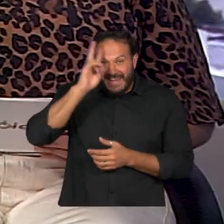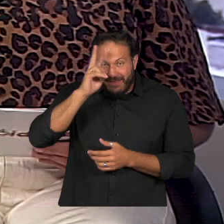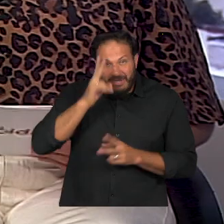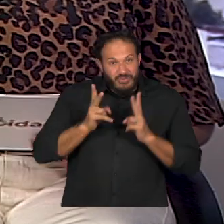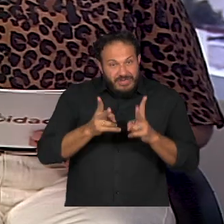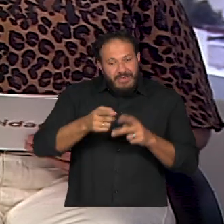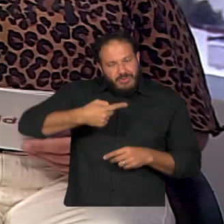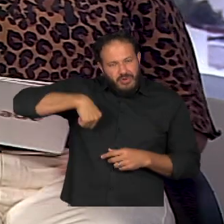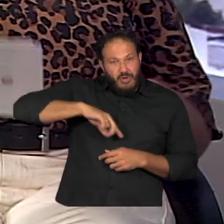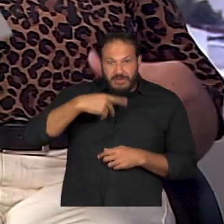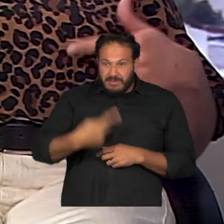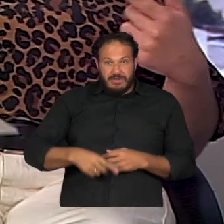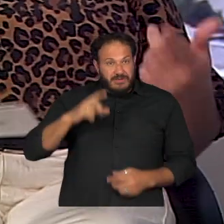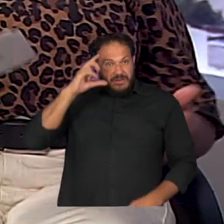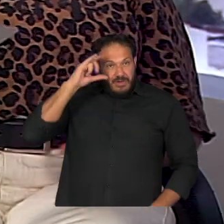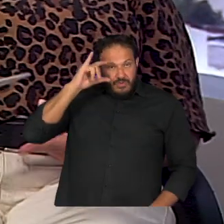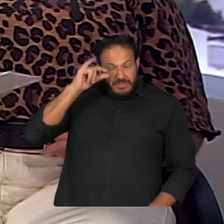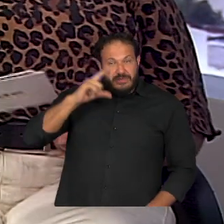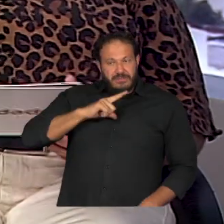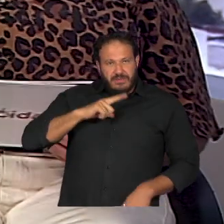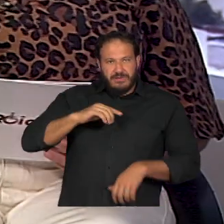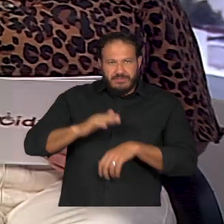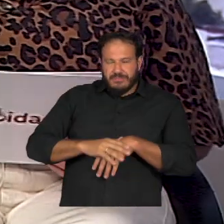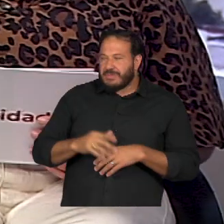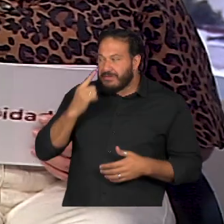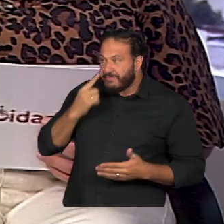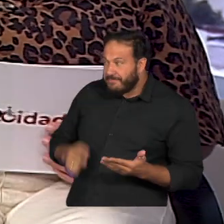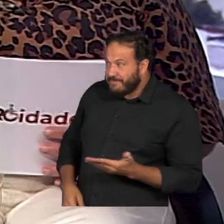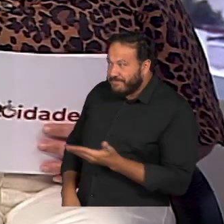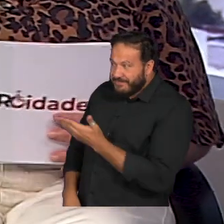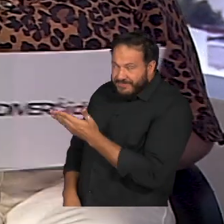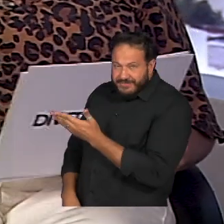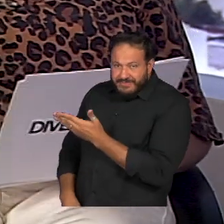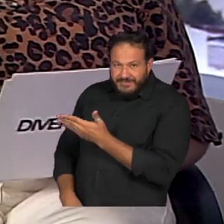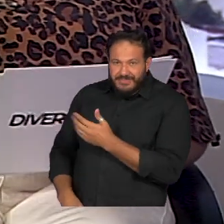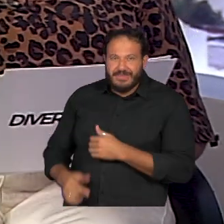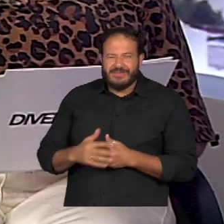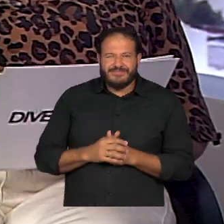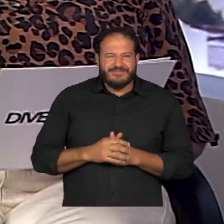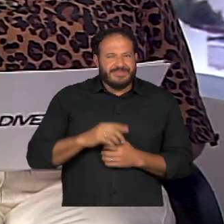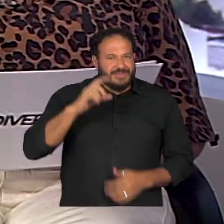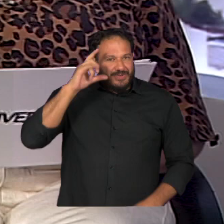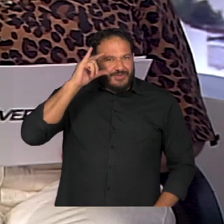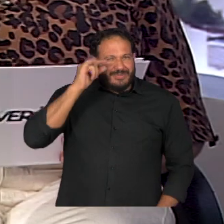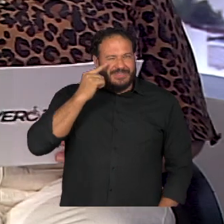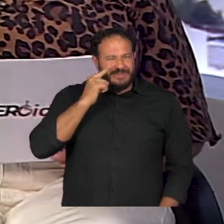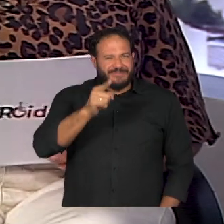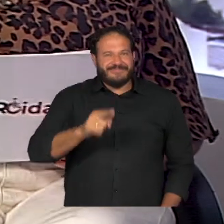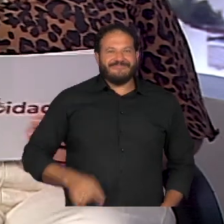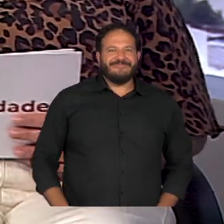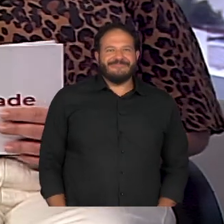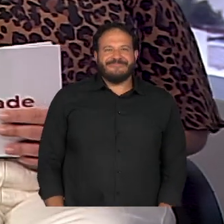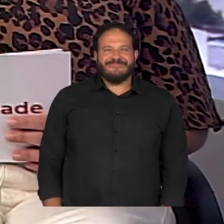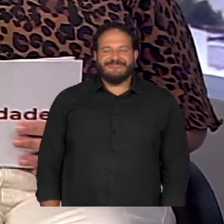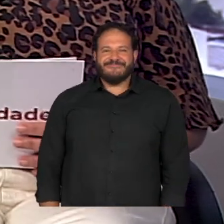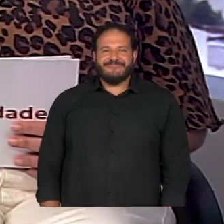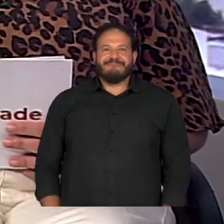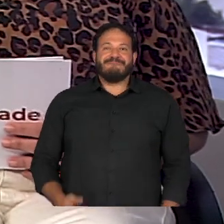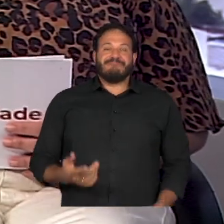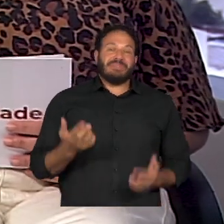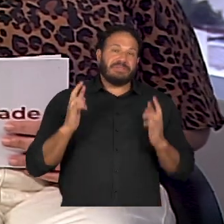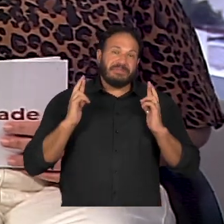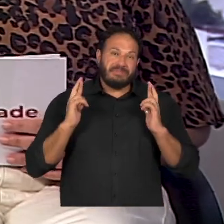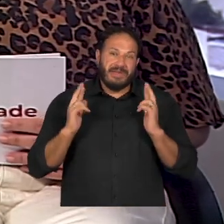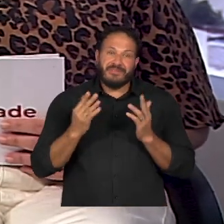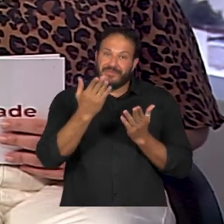nós estamos no Instagram com outros conteúdos então para seguir a gente é só acessar lá @ Câmara São Paulo Esperamos